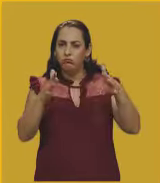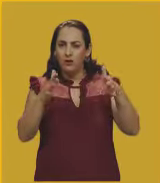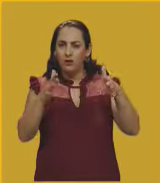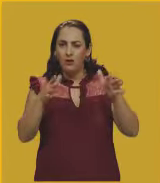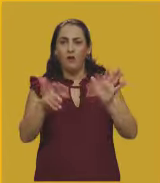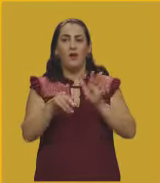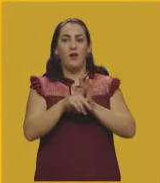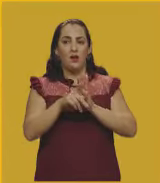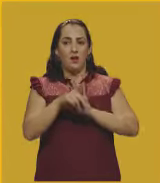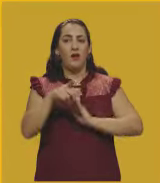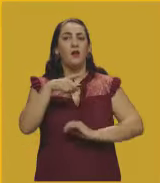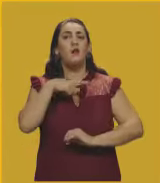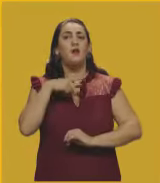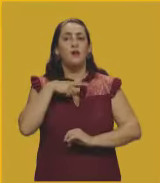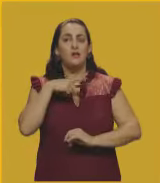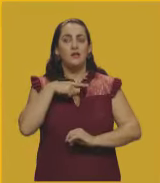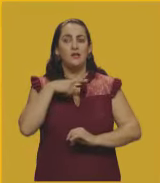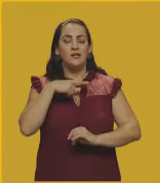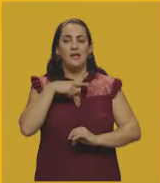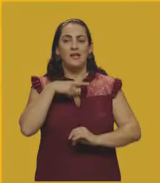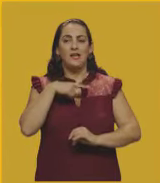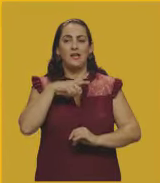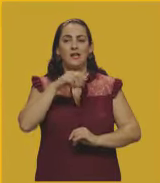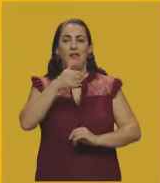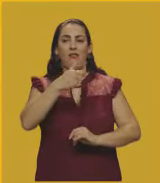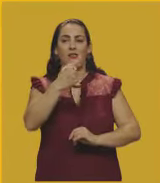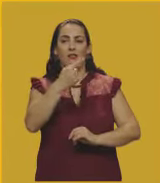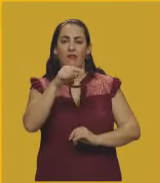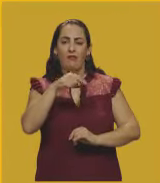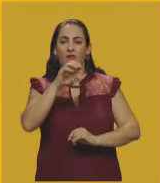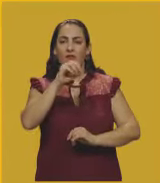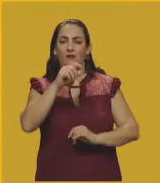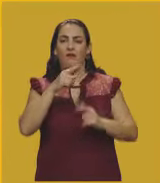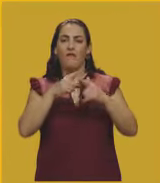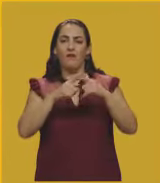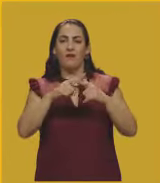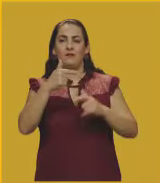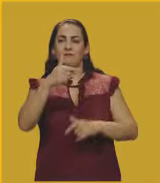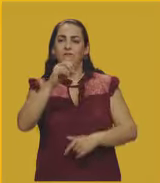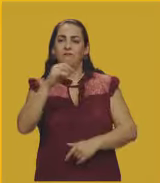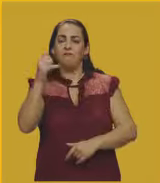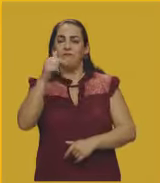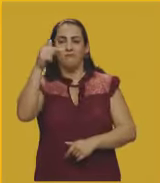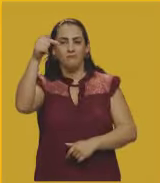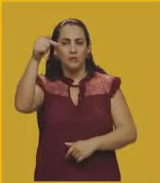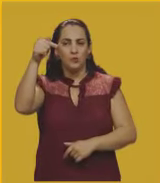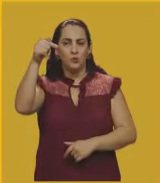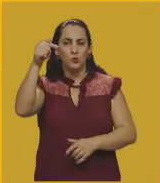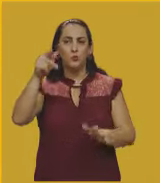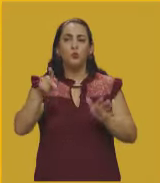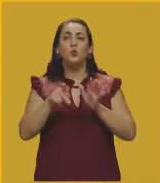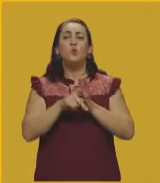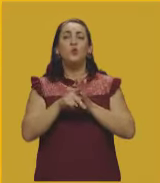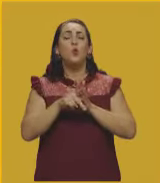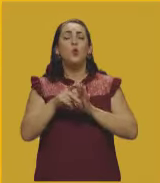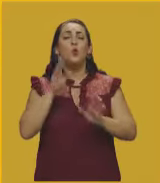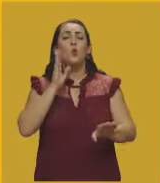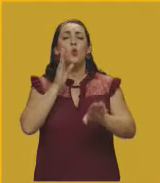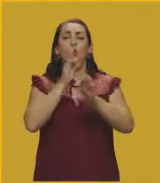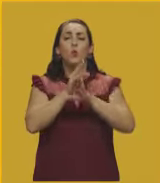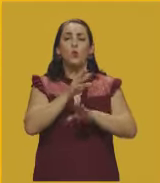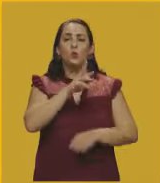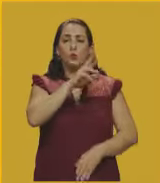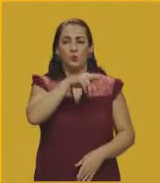7 metros quadrados. Consulte a tabela 1, o valor da resistividade do cabo e determine a resistência